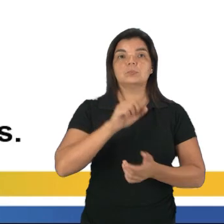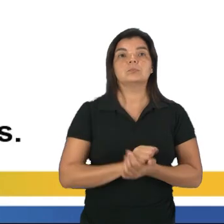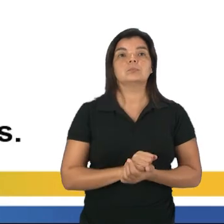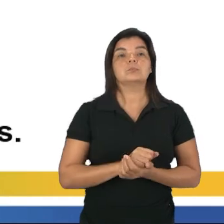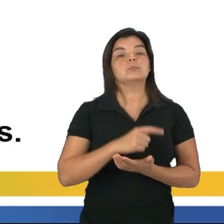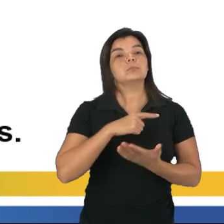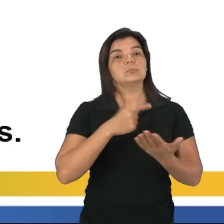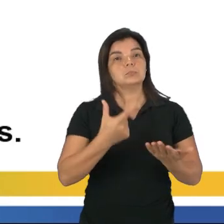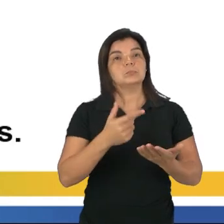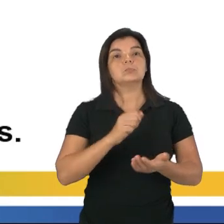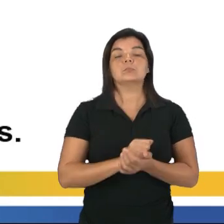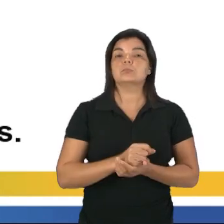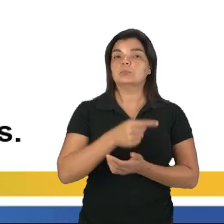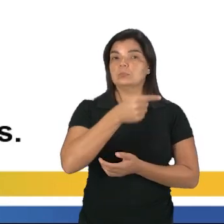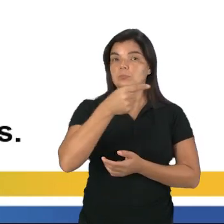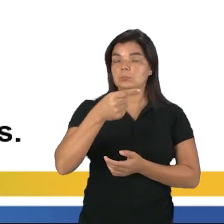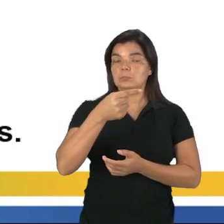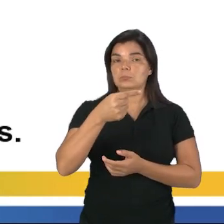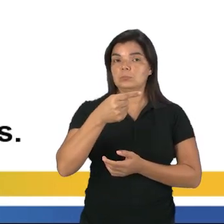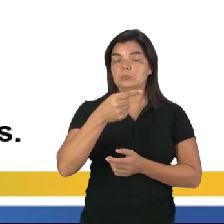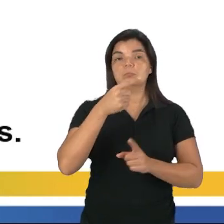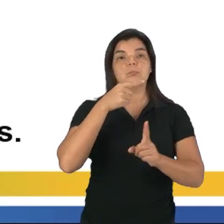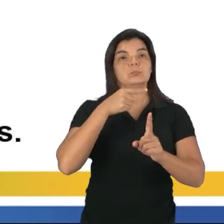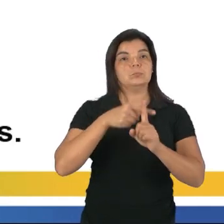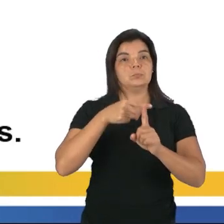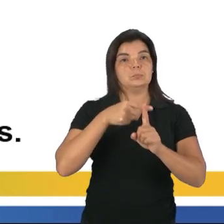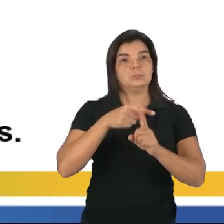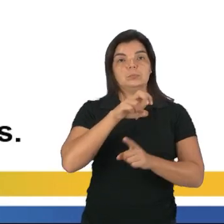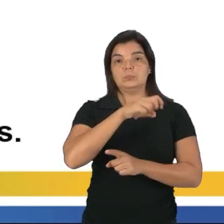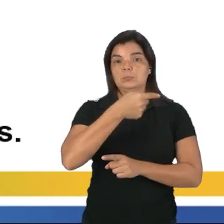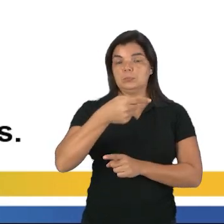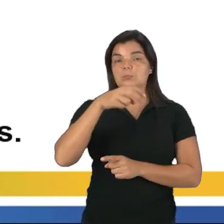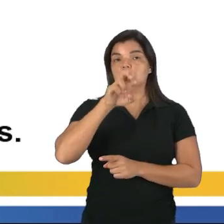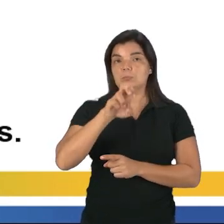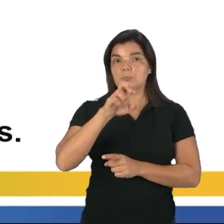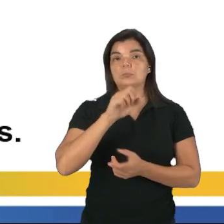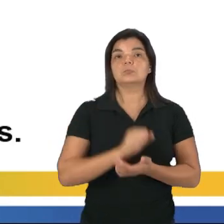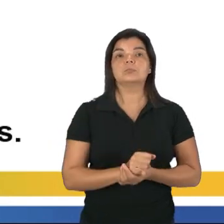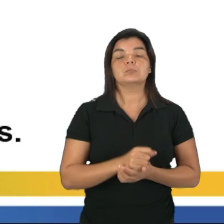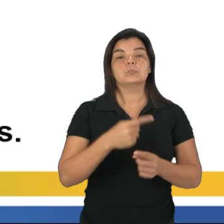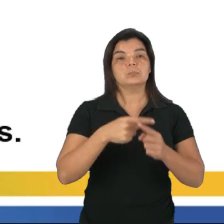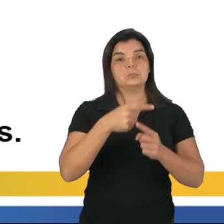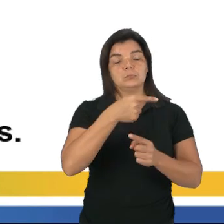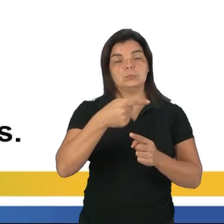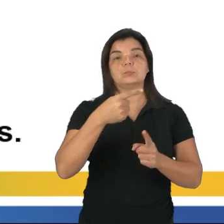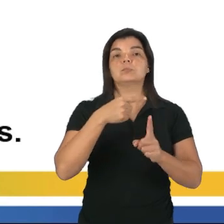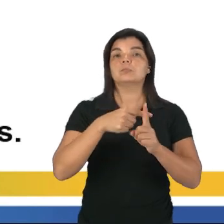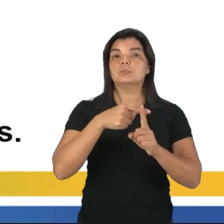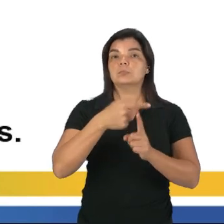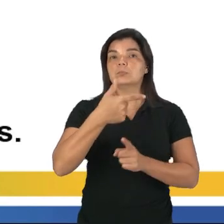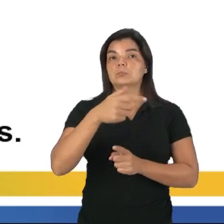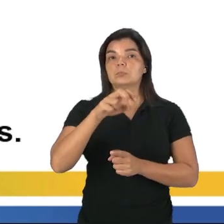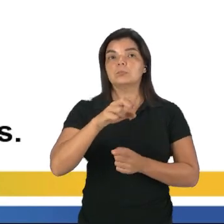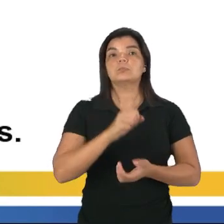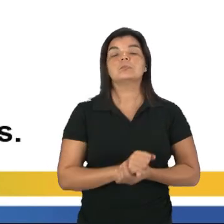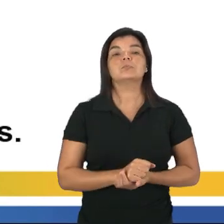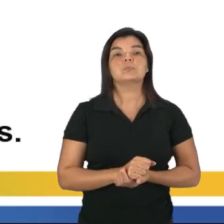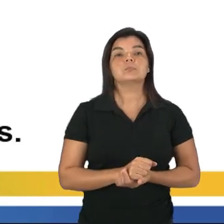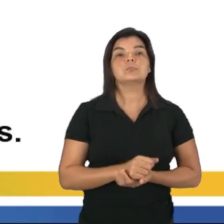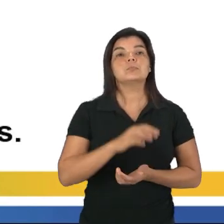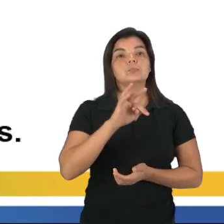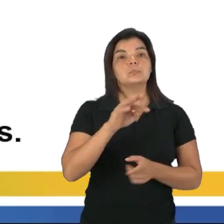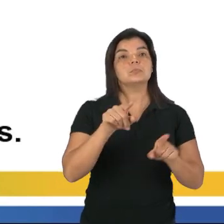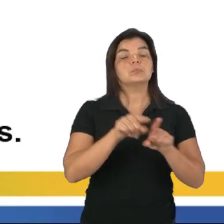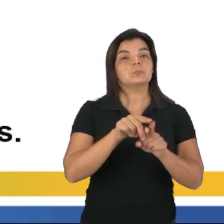nesse caso, o t poderia assumir o menos 5, porque eu sei que menos 5 vezes o menos 5 também dá 25, e o t pode